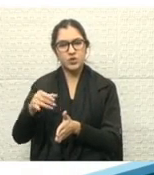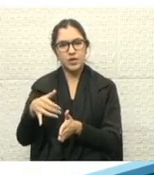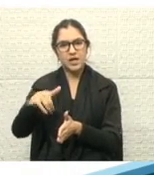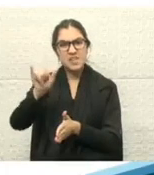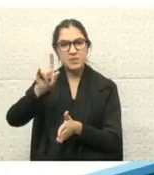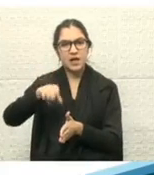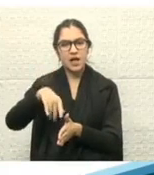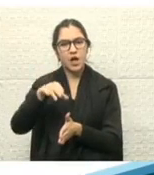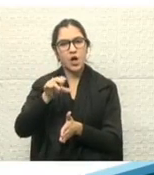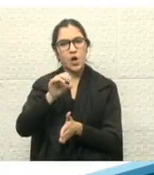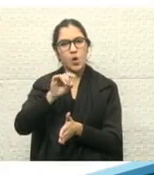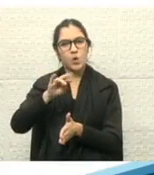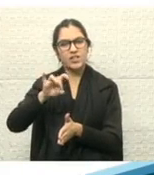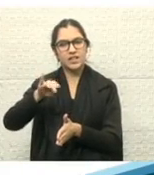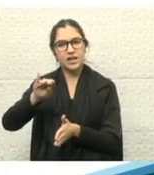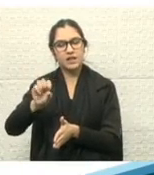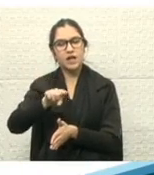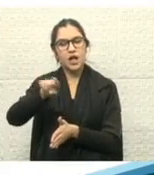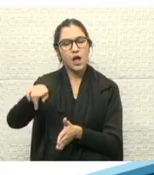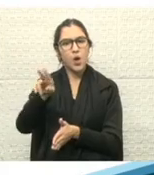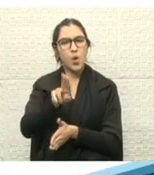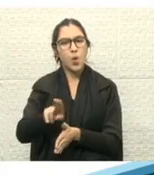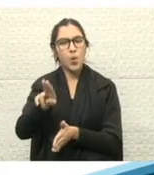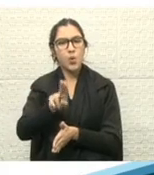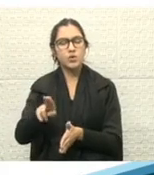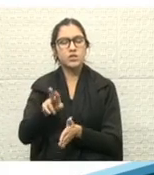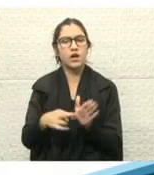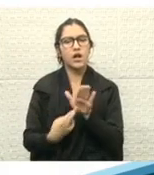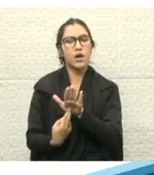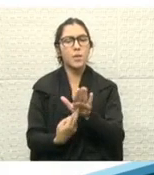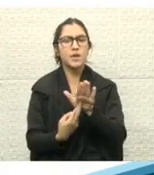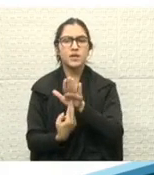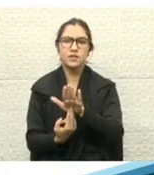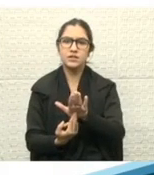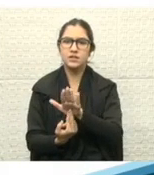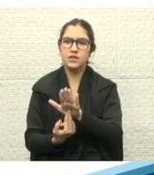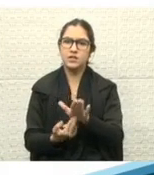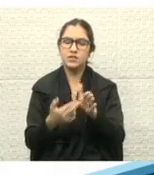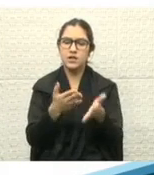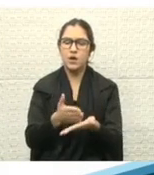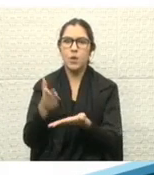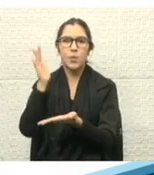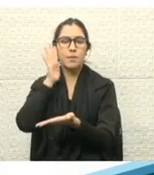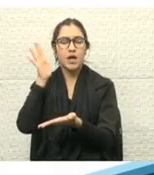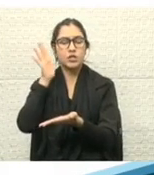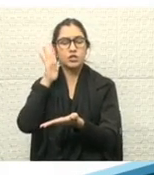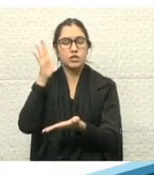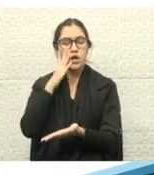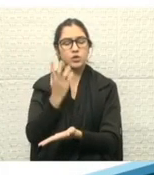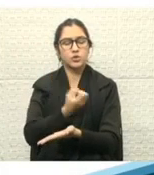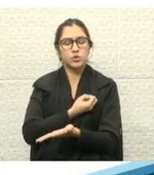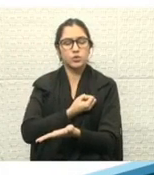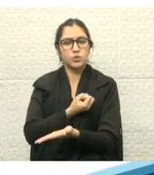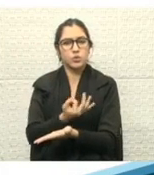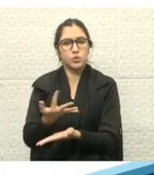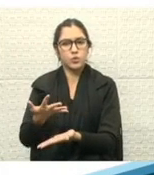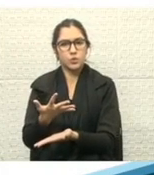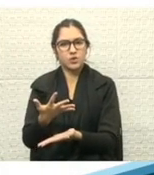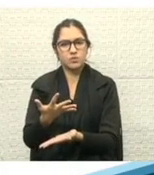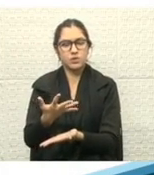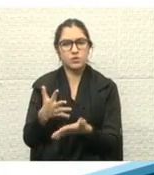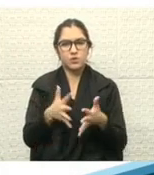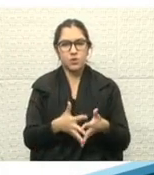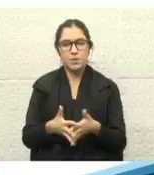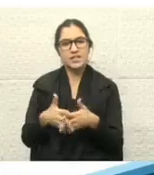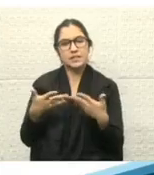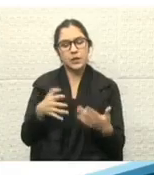das ordenadas, ele vai ser utilizado na representação da parte imaginária dos números complexos. Por isso